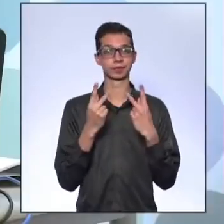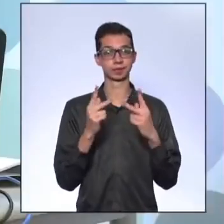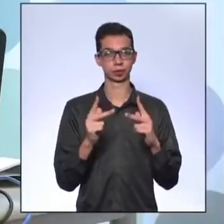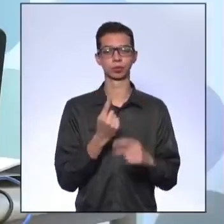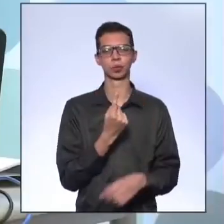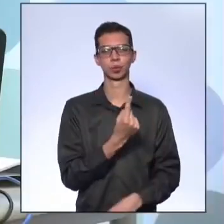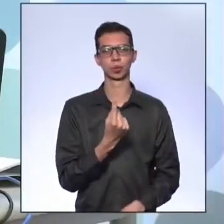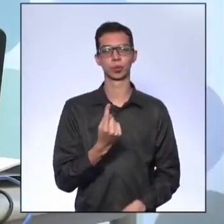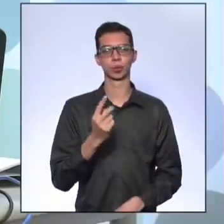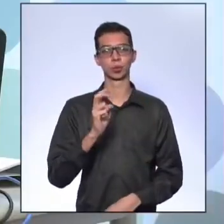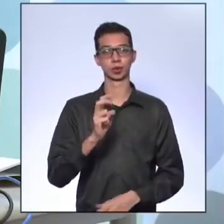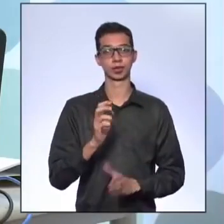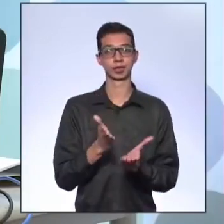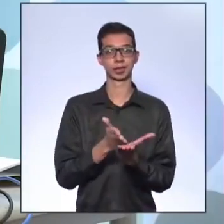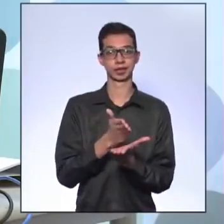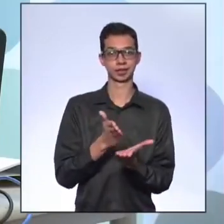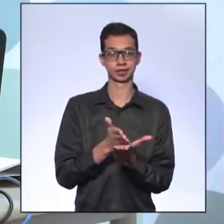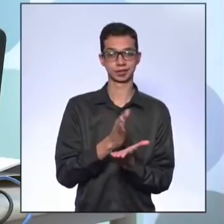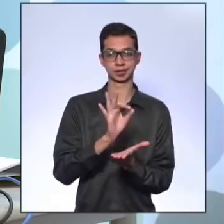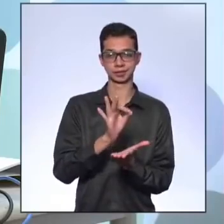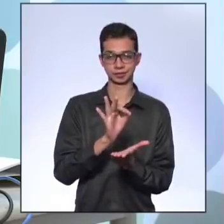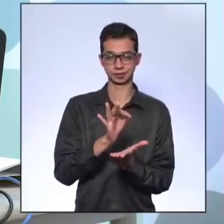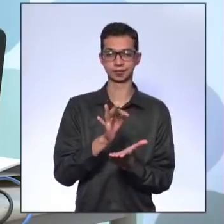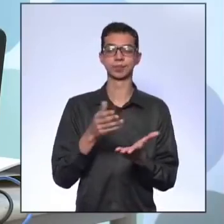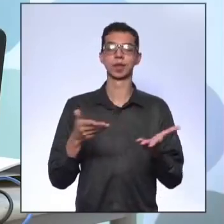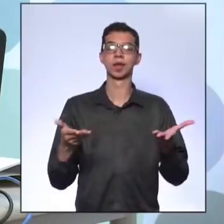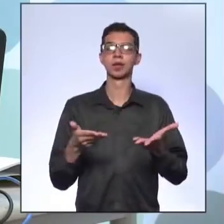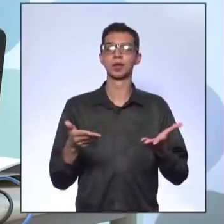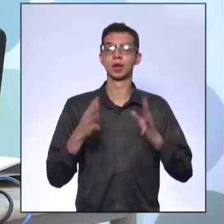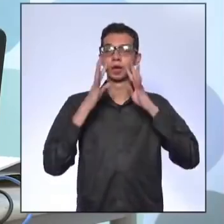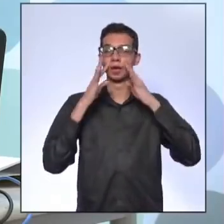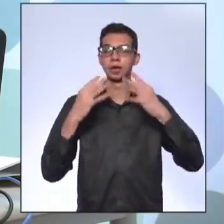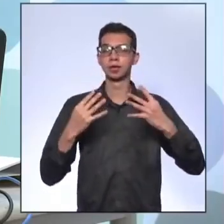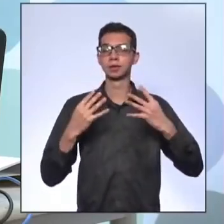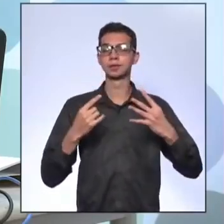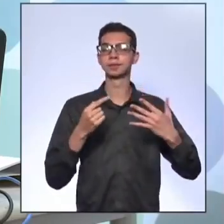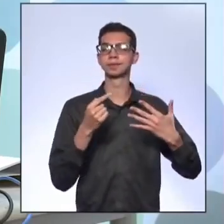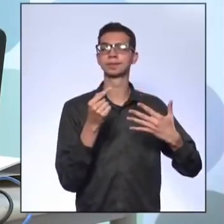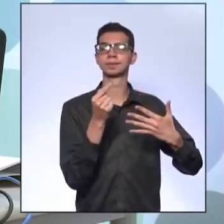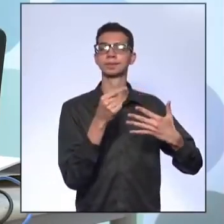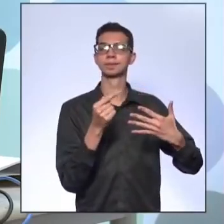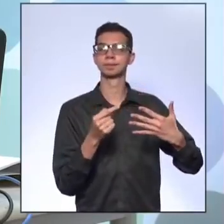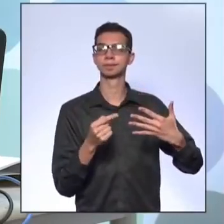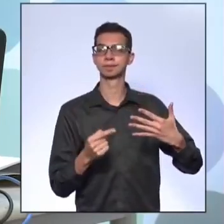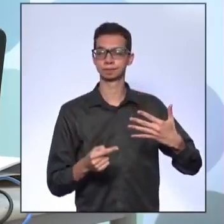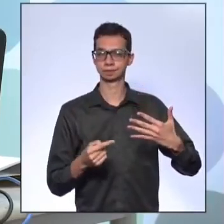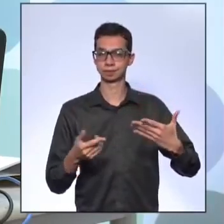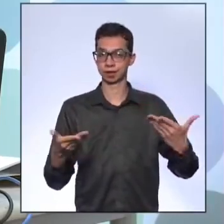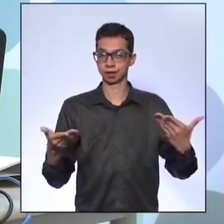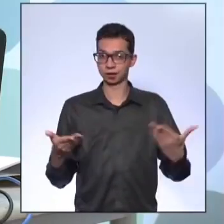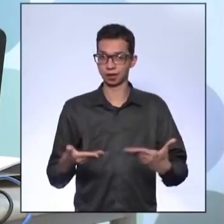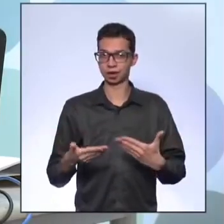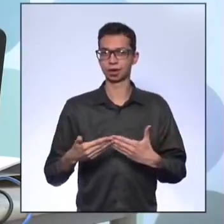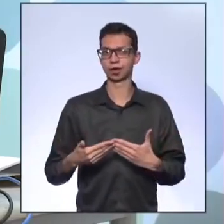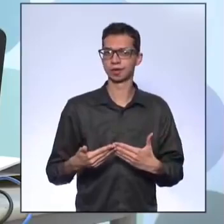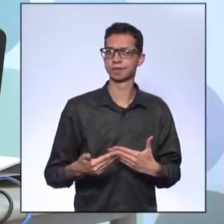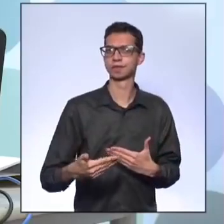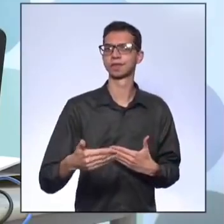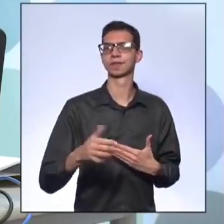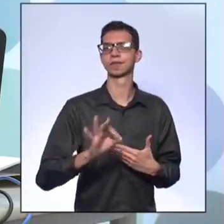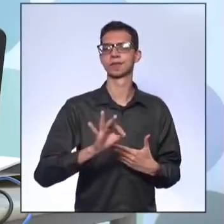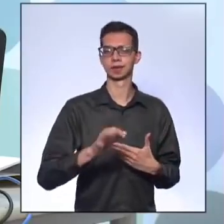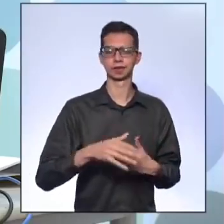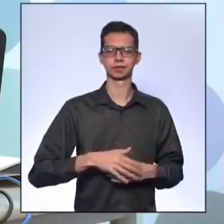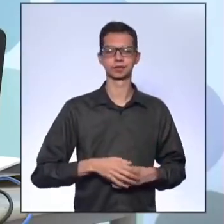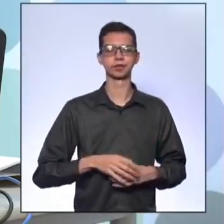página 115 e acompanhe com a gente as questões que virão logo a seguir. Então, é uma sequência, vocês